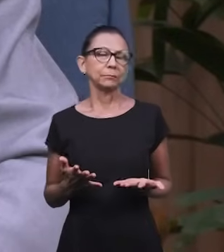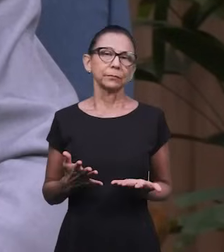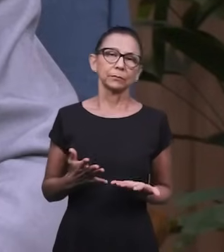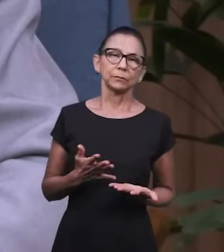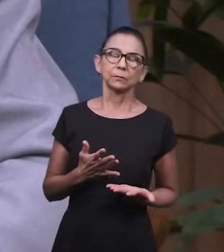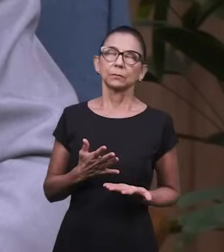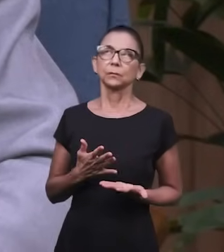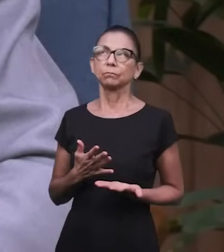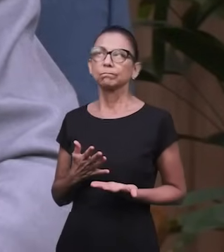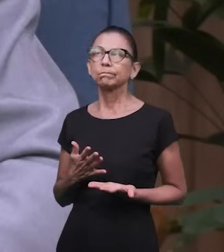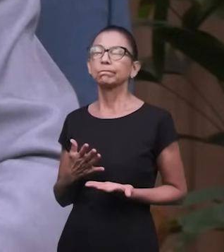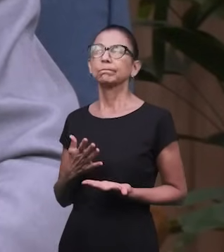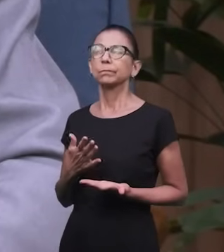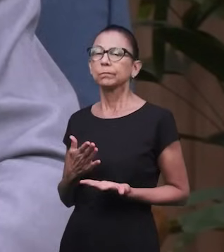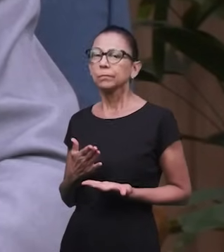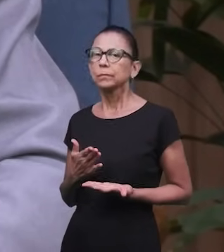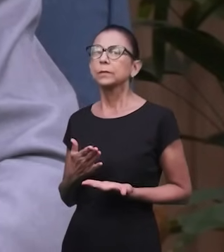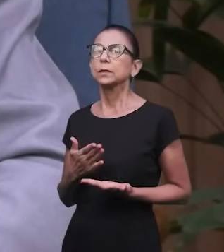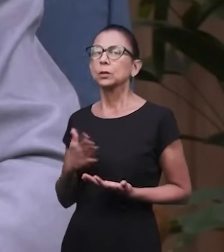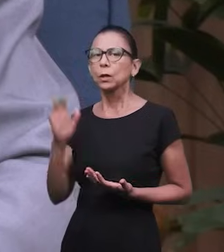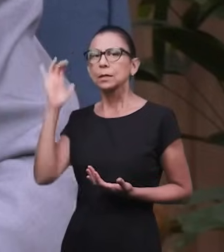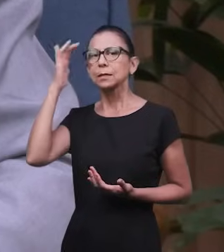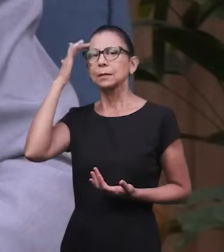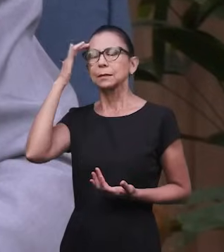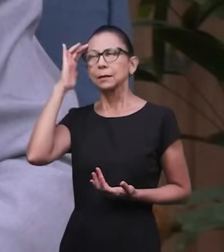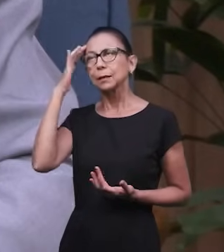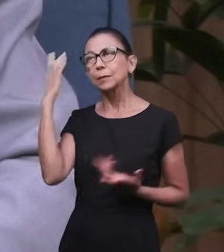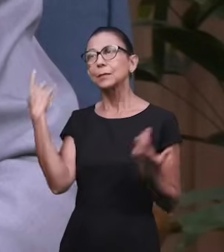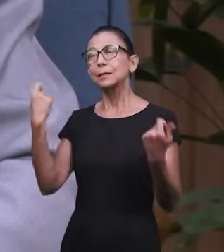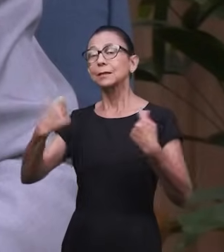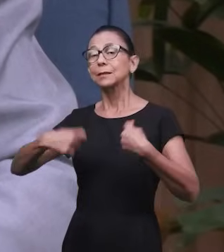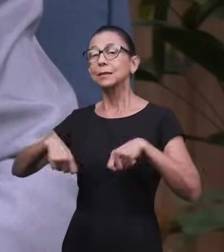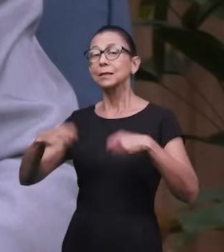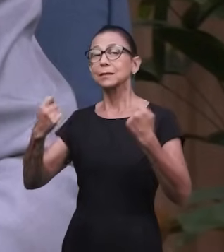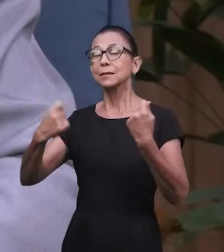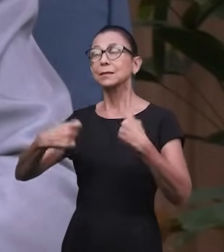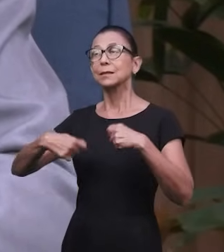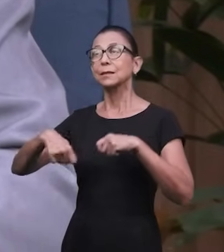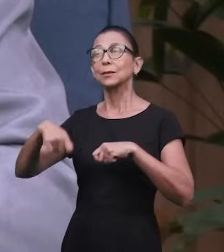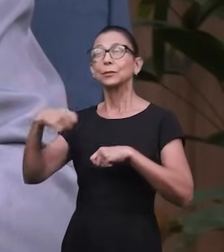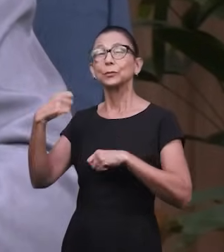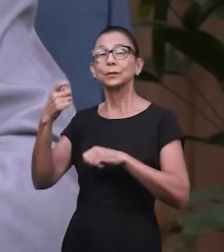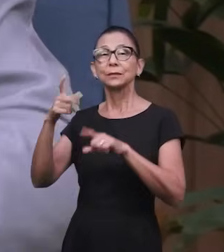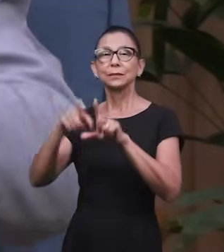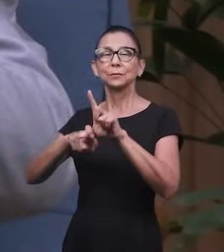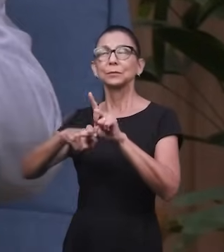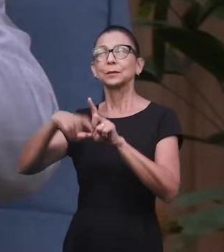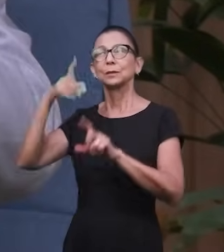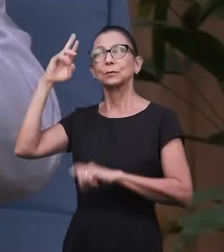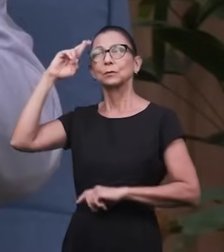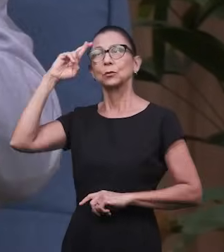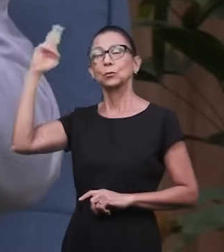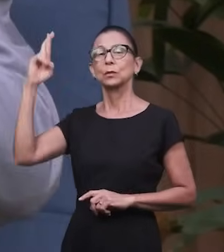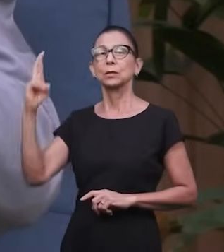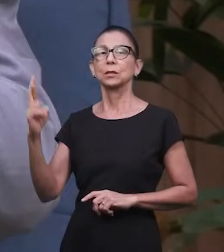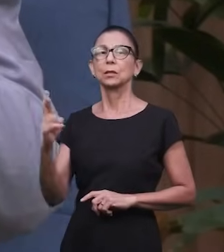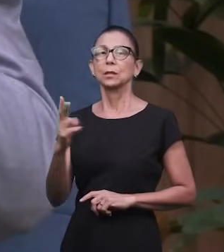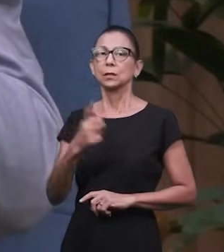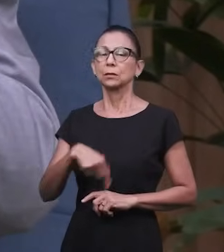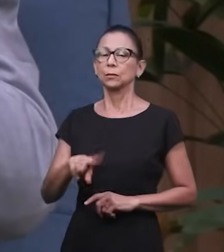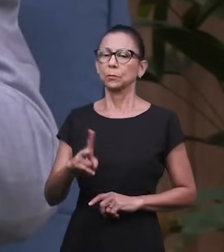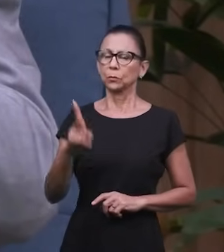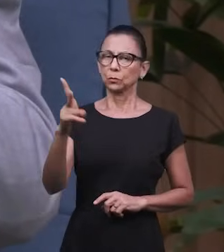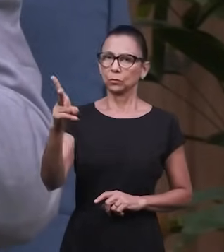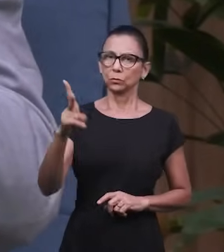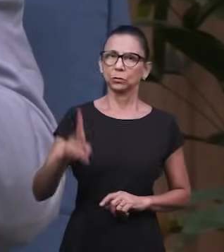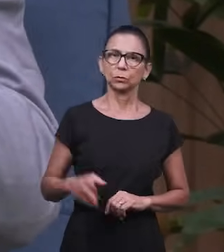entende e está aos pés do Senhor e foca, como o Daniel disse, né? O coração está na eternidade, nós vamos seguir, continuar. E eu vou ler